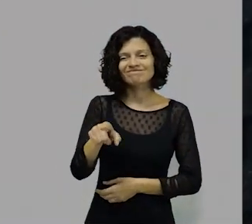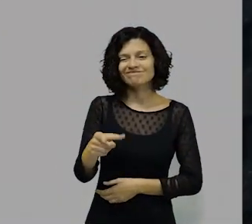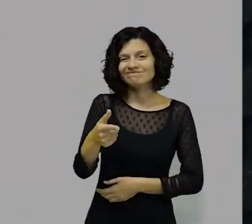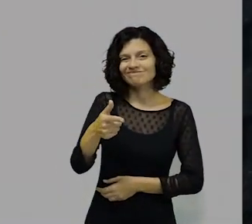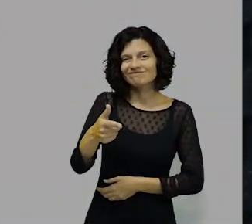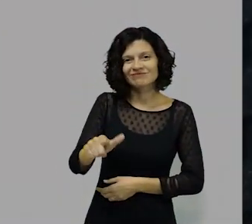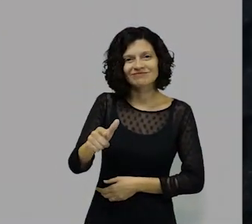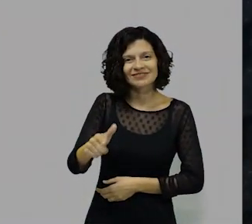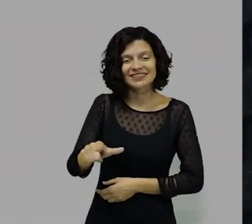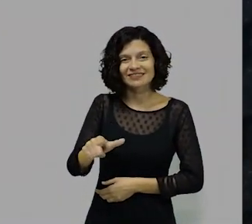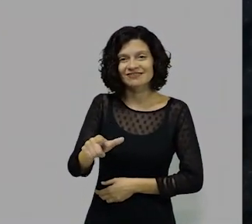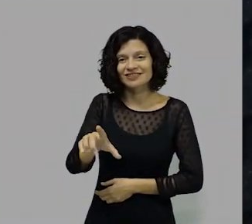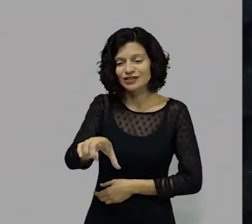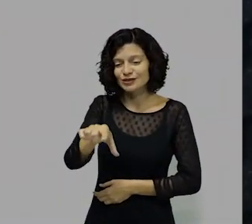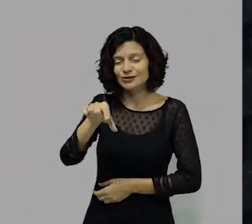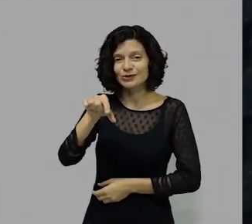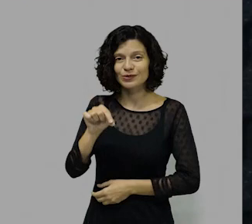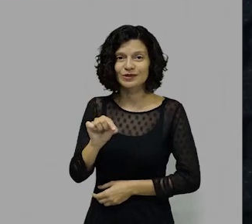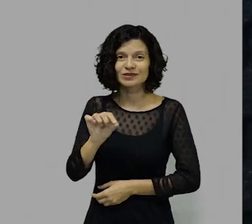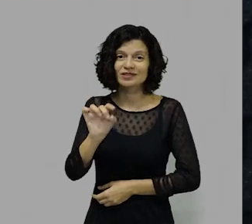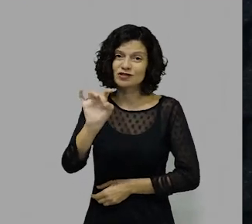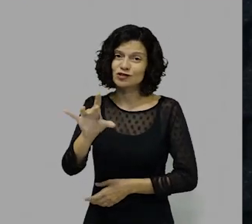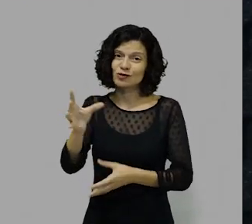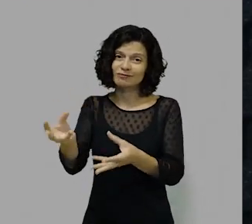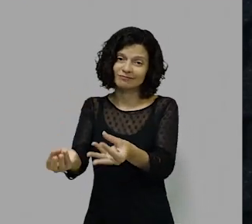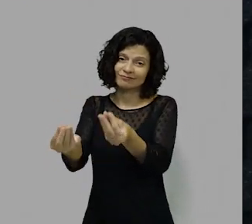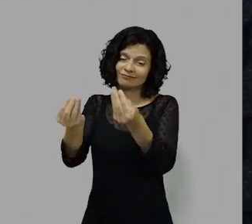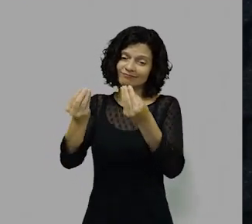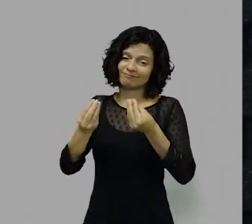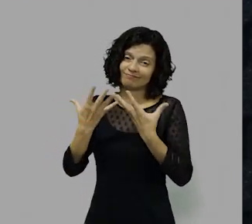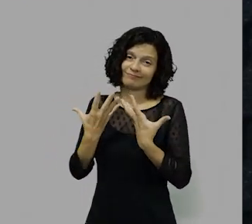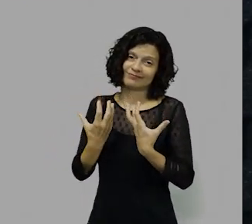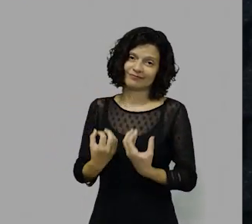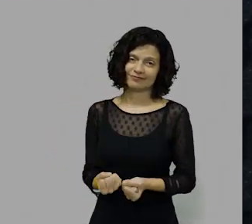né, aceitar a oferta, que é uma ideia de